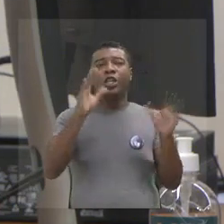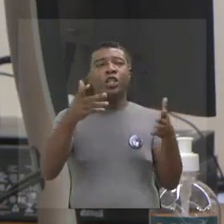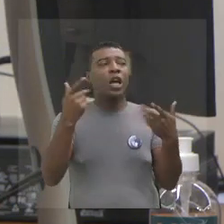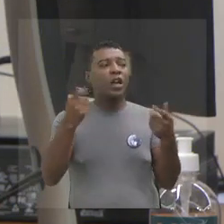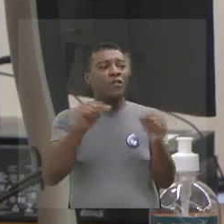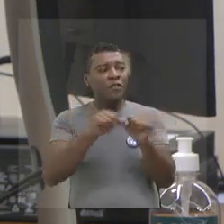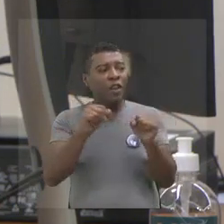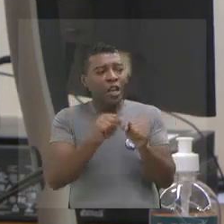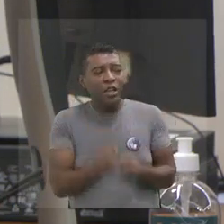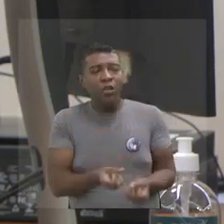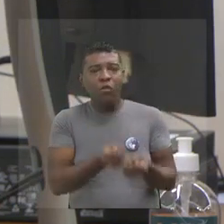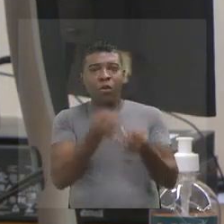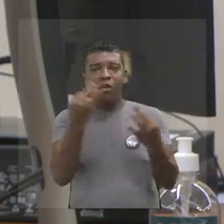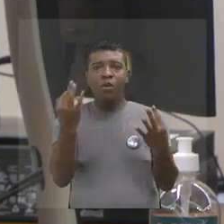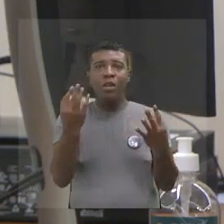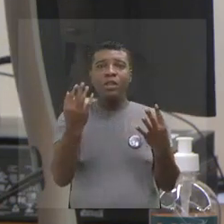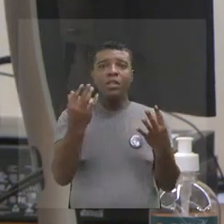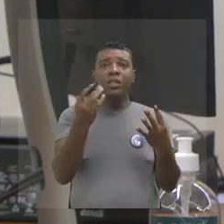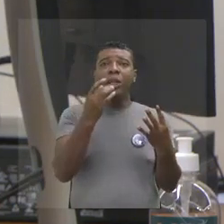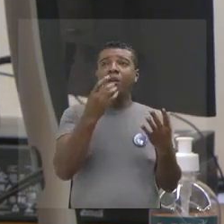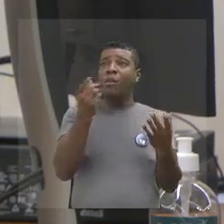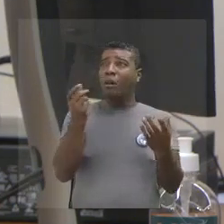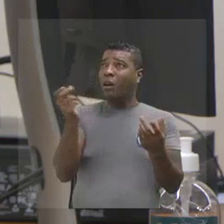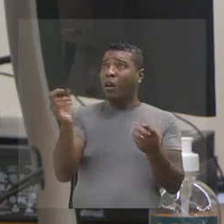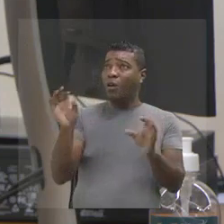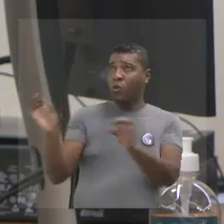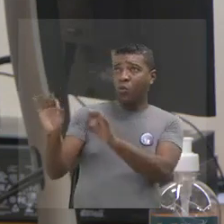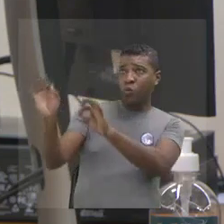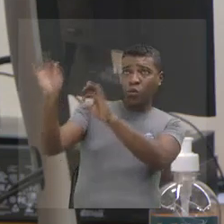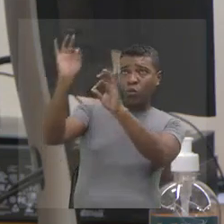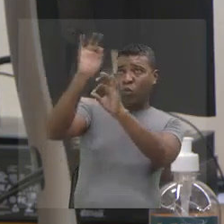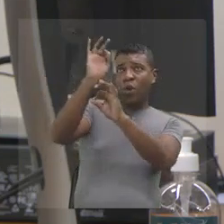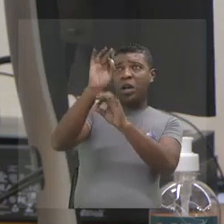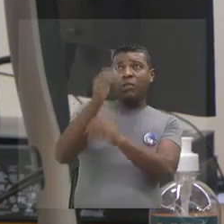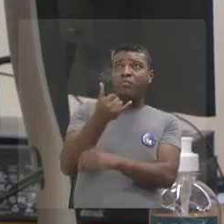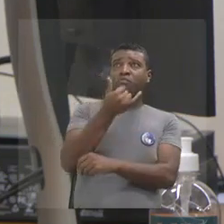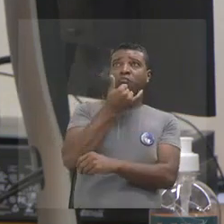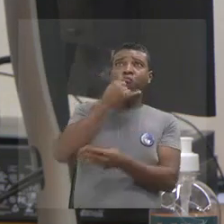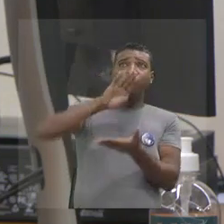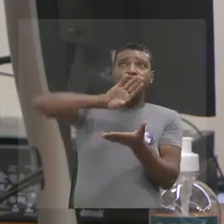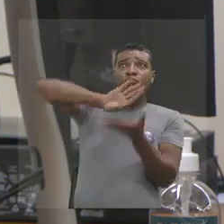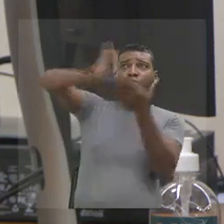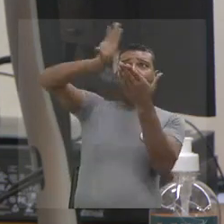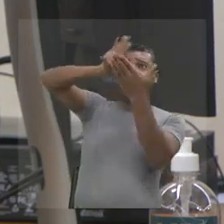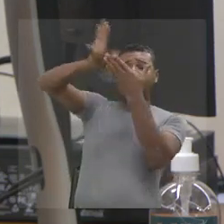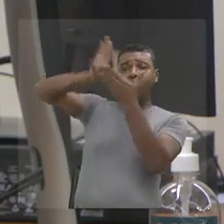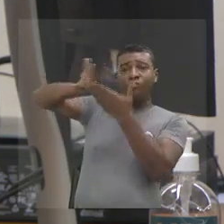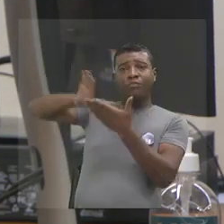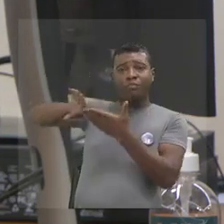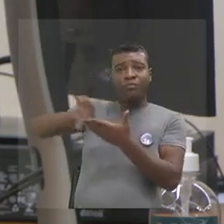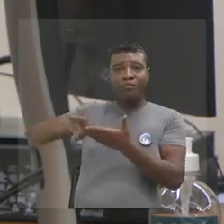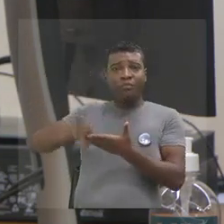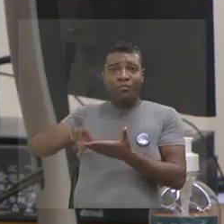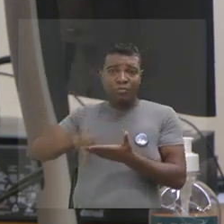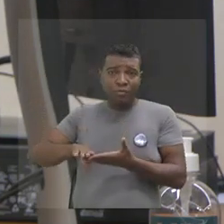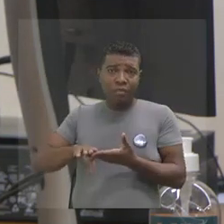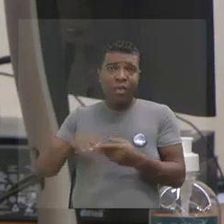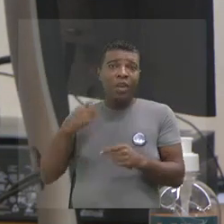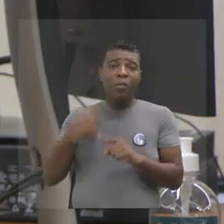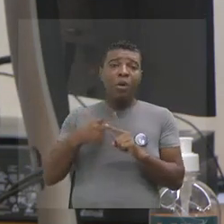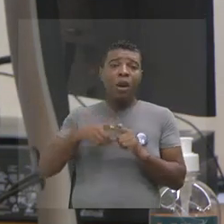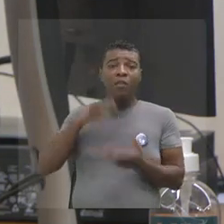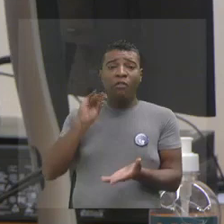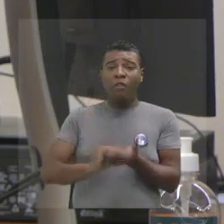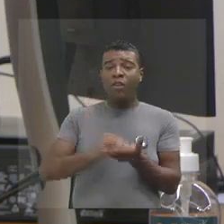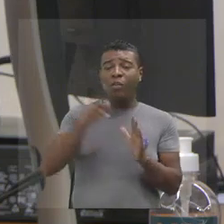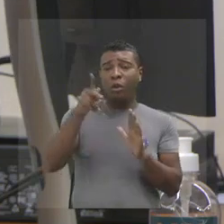por si só exclui aqueles que nunca tiverem recursos que nunca tiveram projetos qualificados por justamente falta deles então